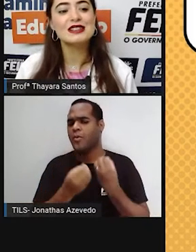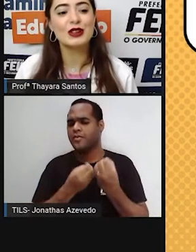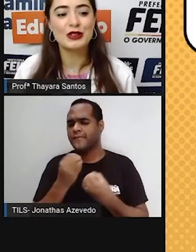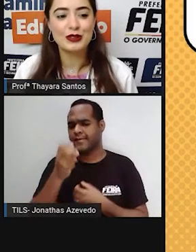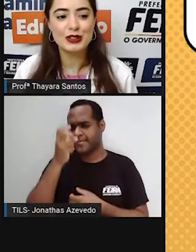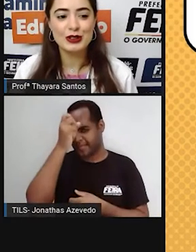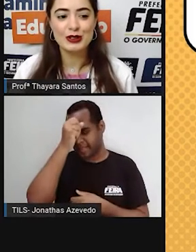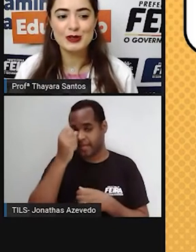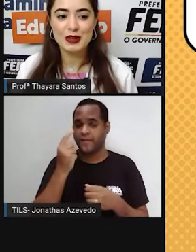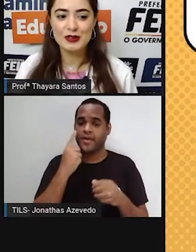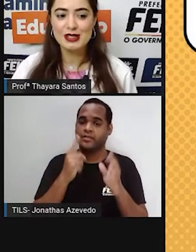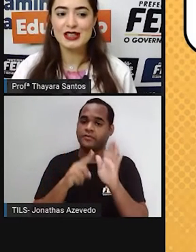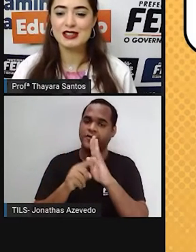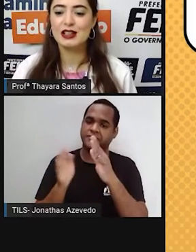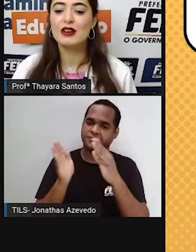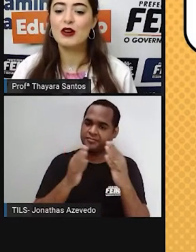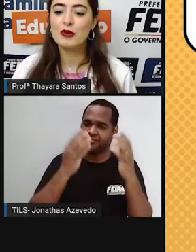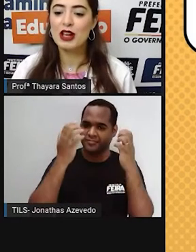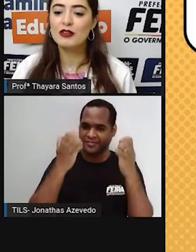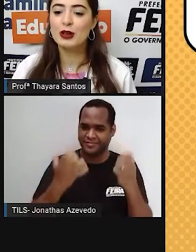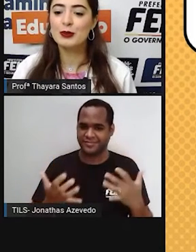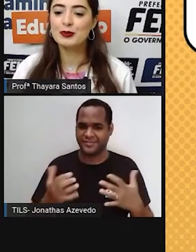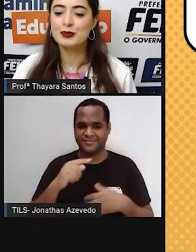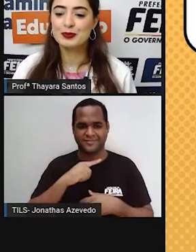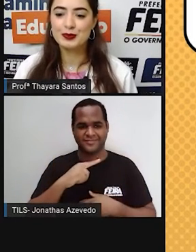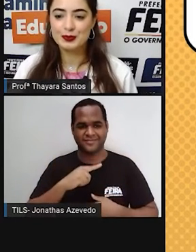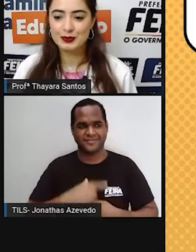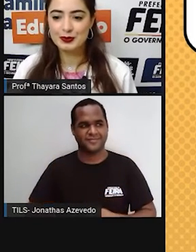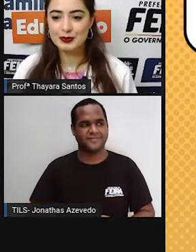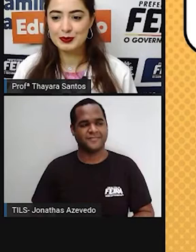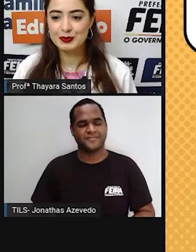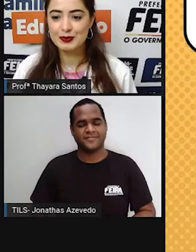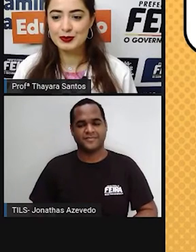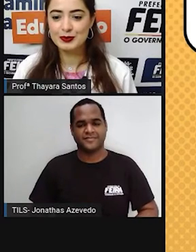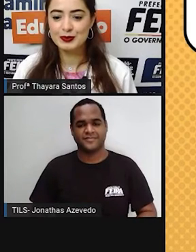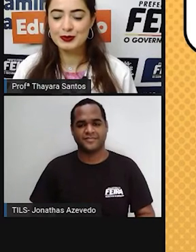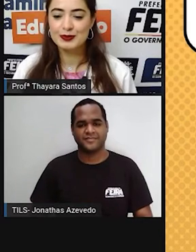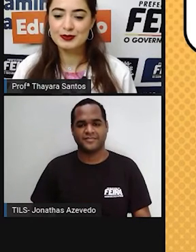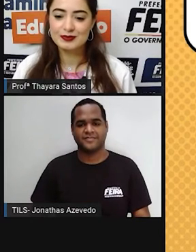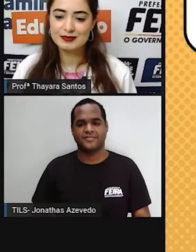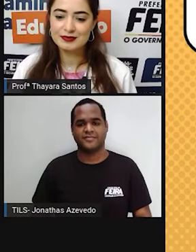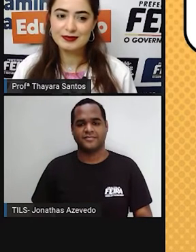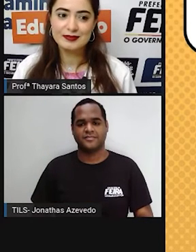agora nesse outro vídeo que eu trouxe para vocês. Vamos lá ver.